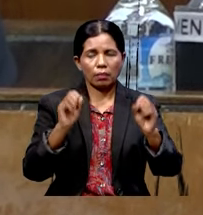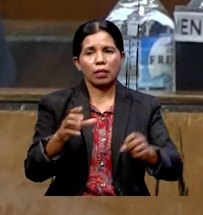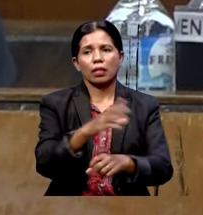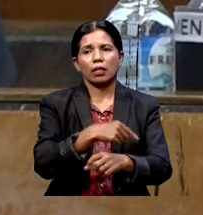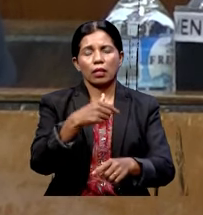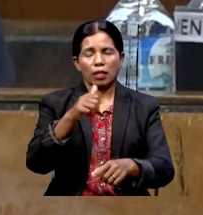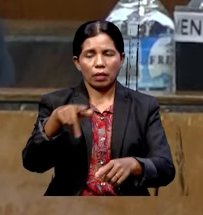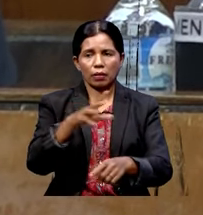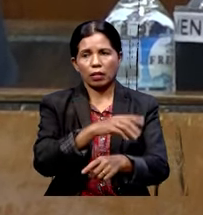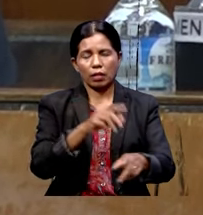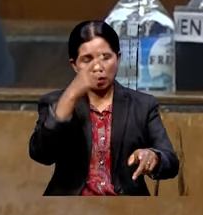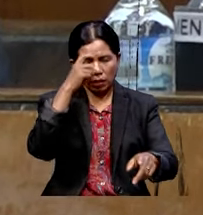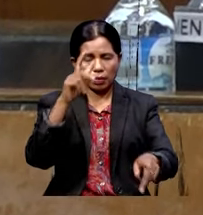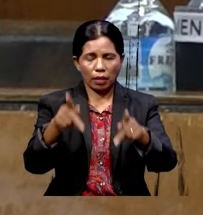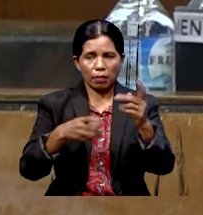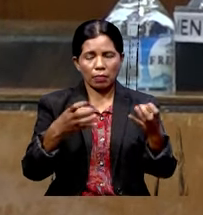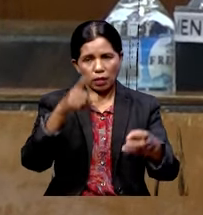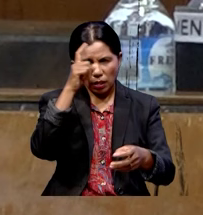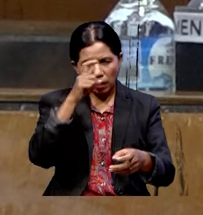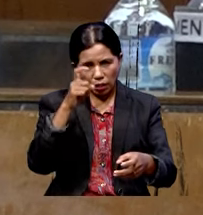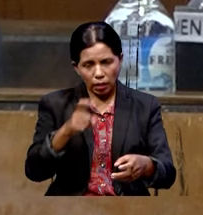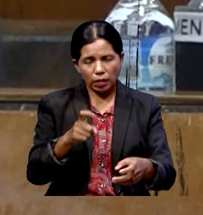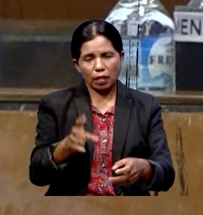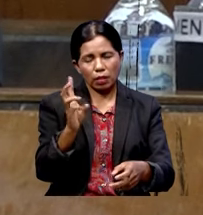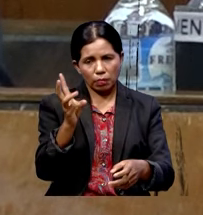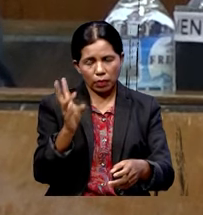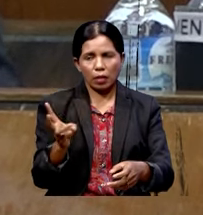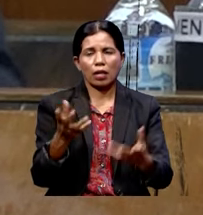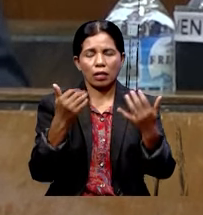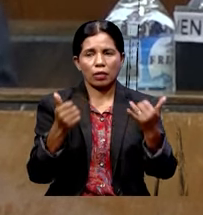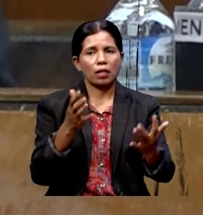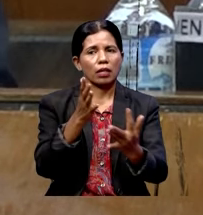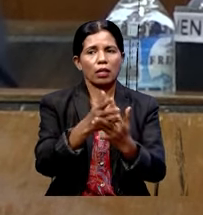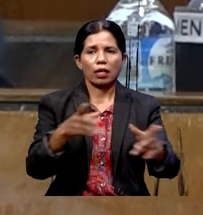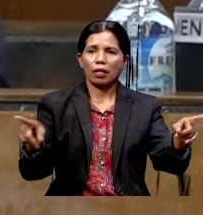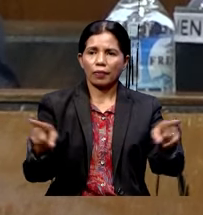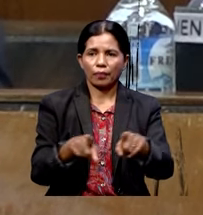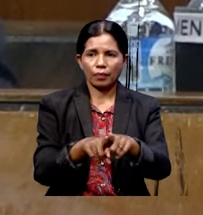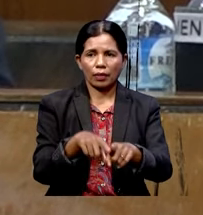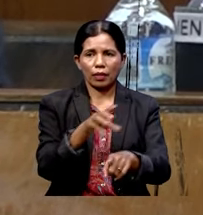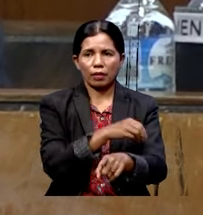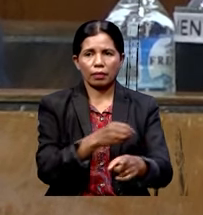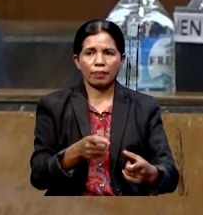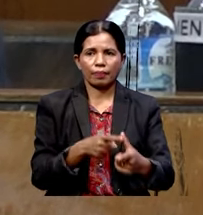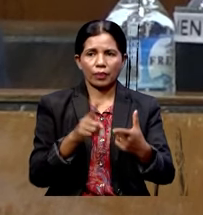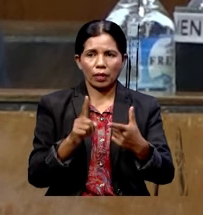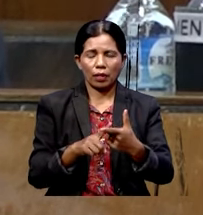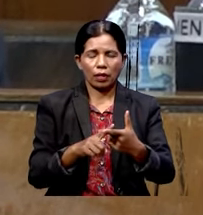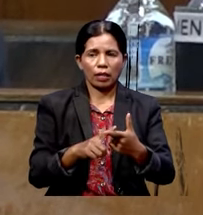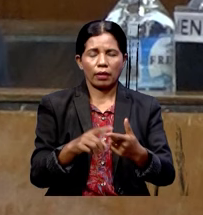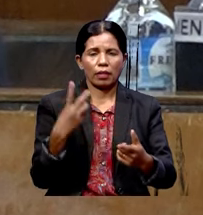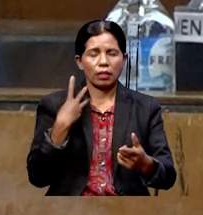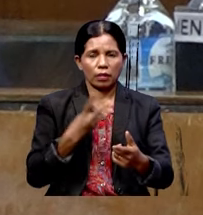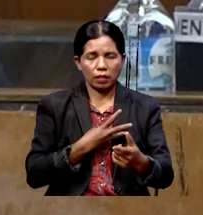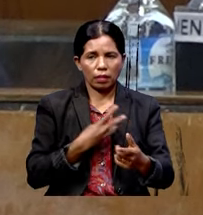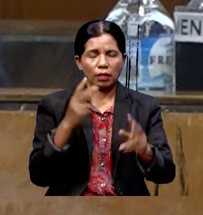clara também diplomatas barak maquidade avançado ona e agora ya clara ne nessa fruxo ne nessa frase lituana e